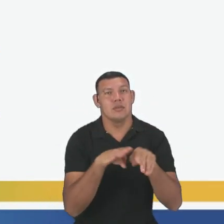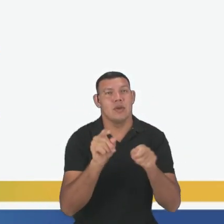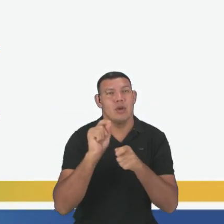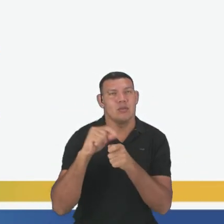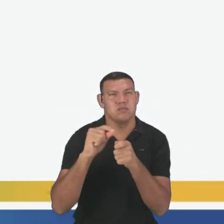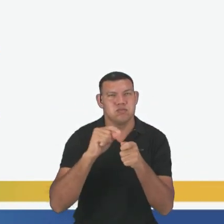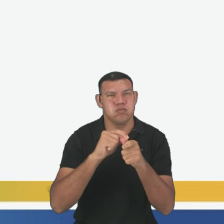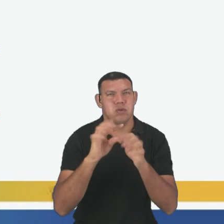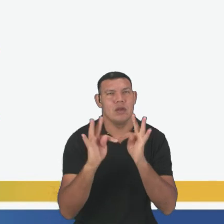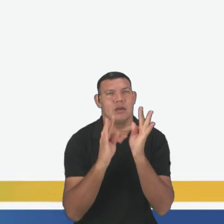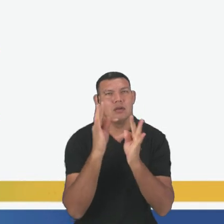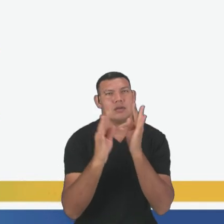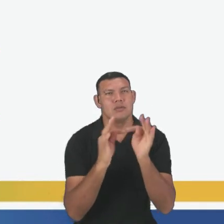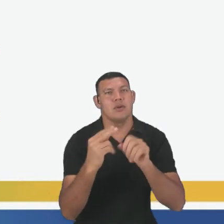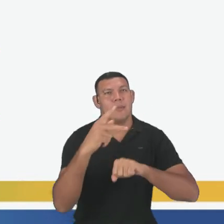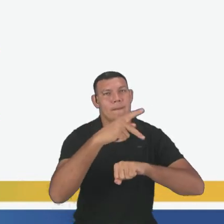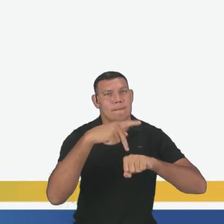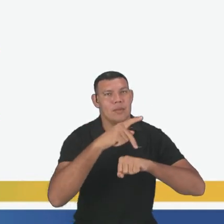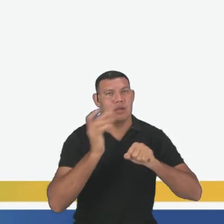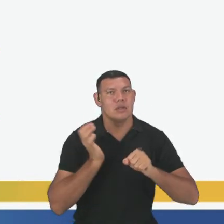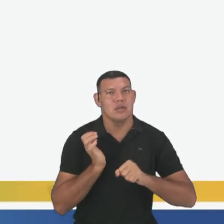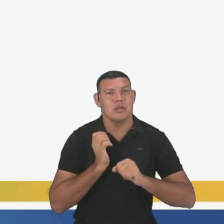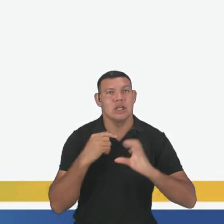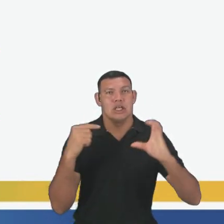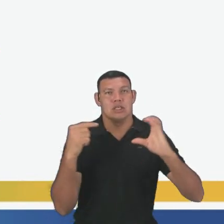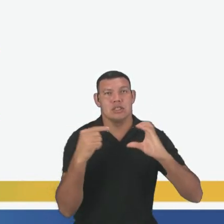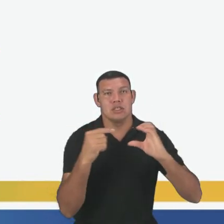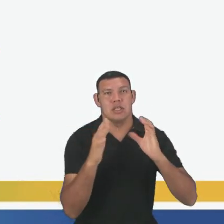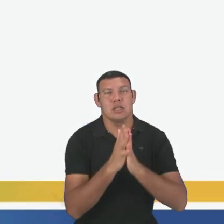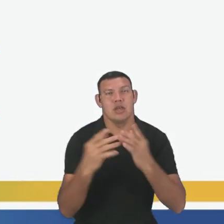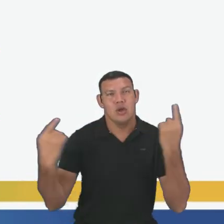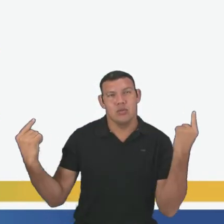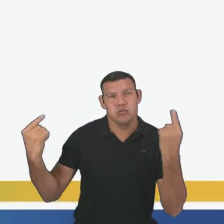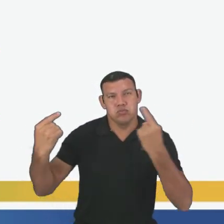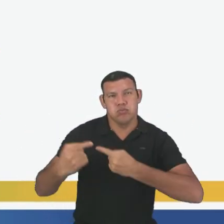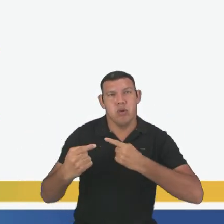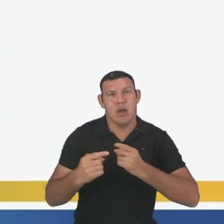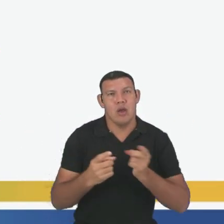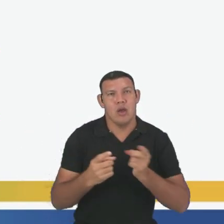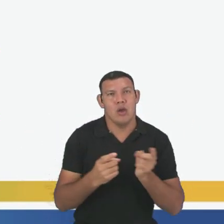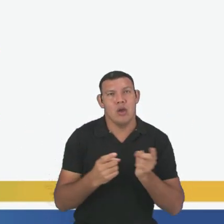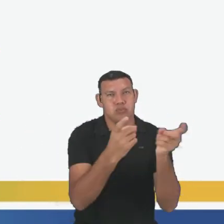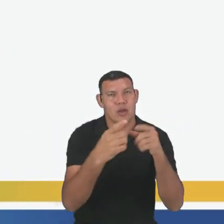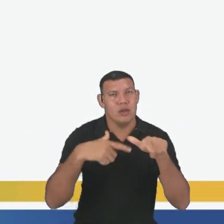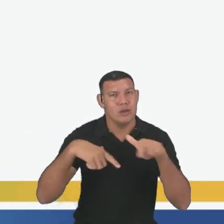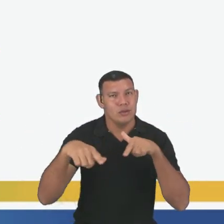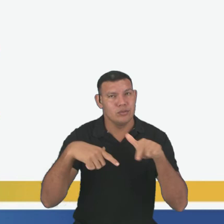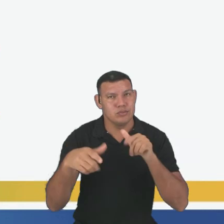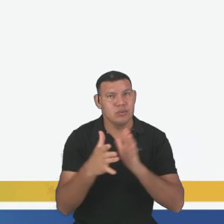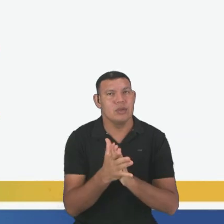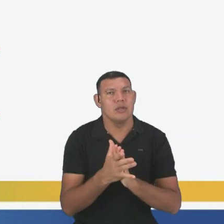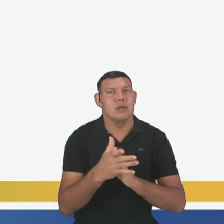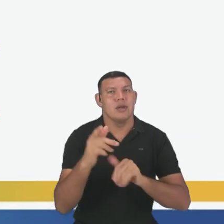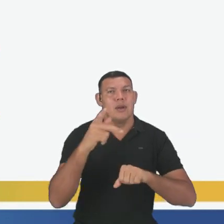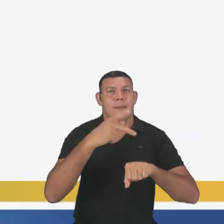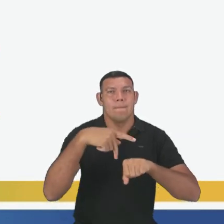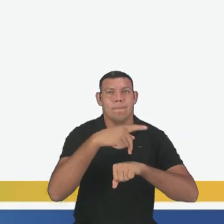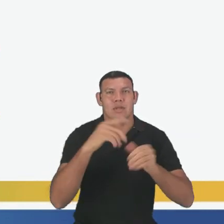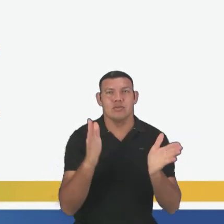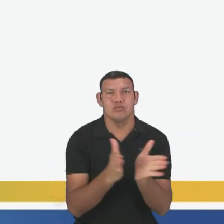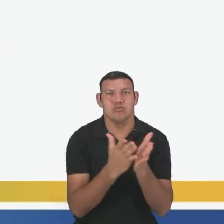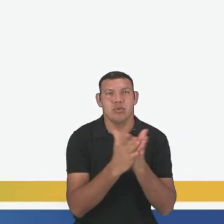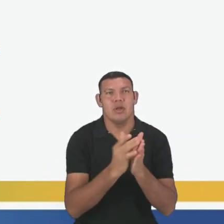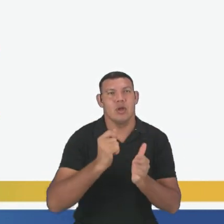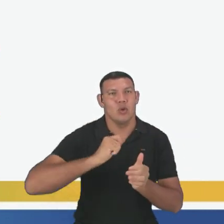trabalho nos países pobres e o aumento do trabalho informal nos países ricos, ou letra D, a crise do